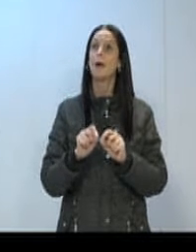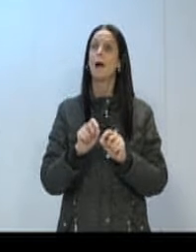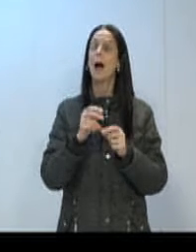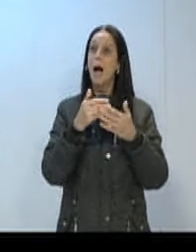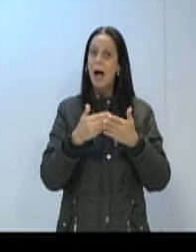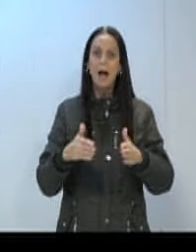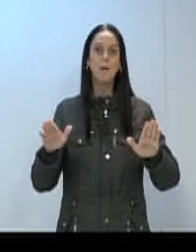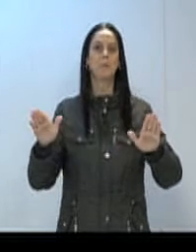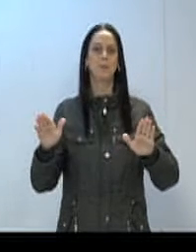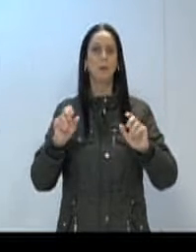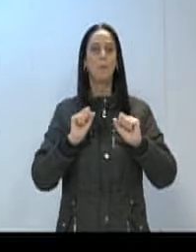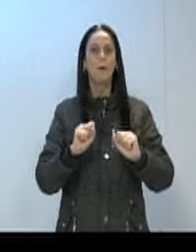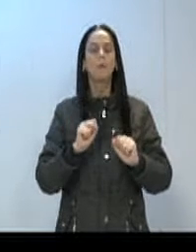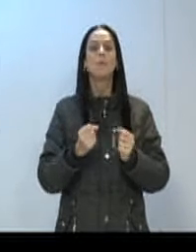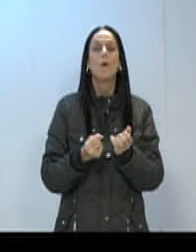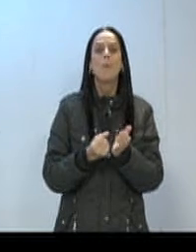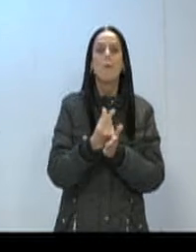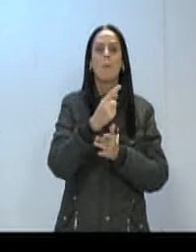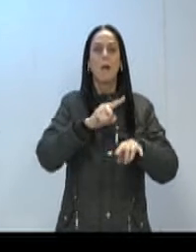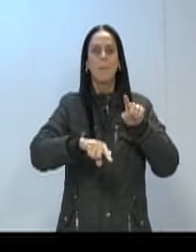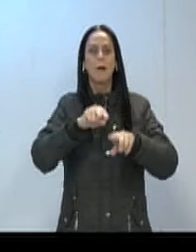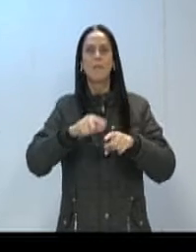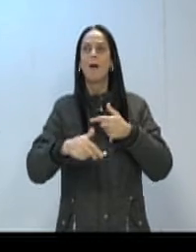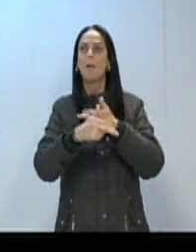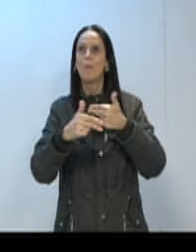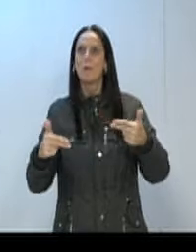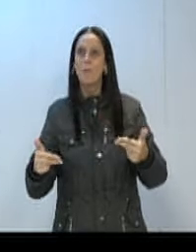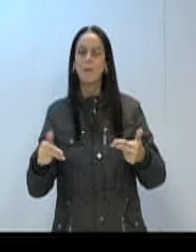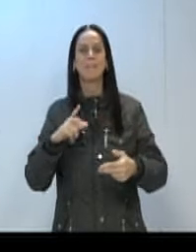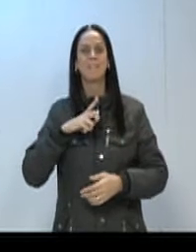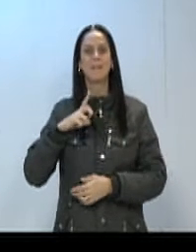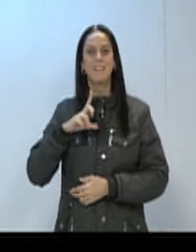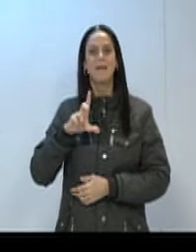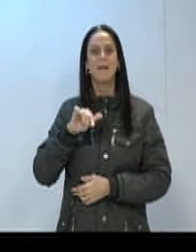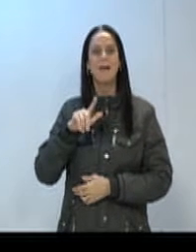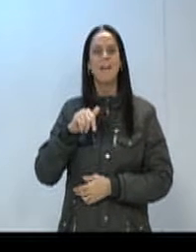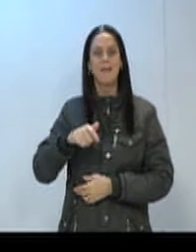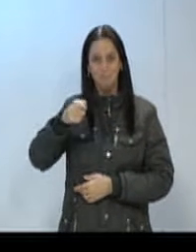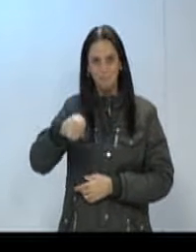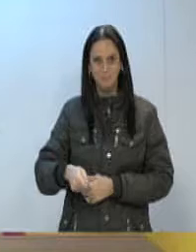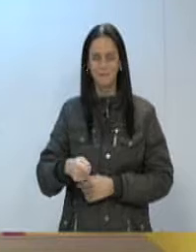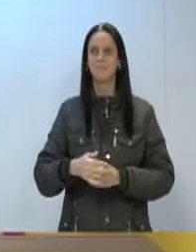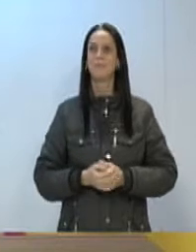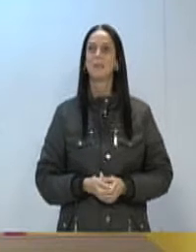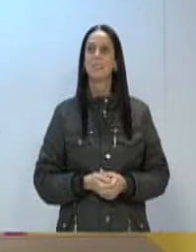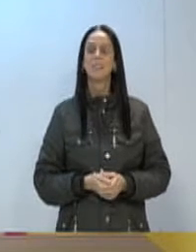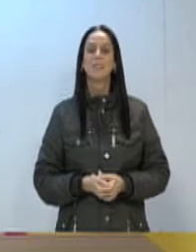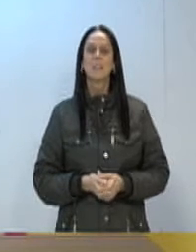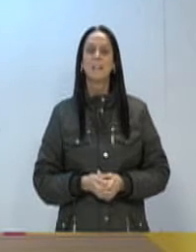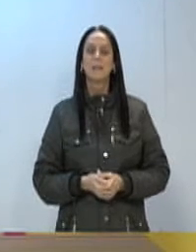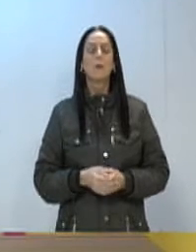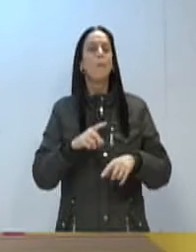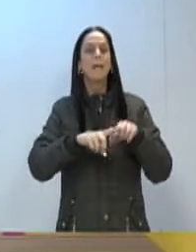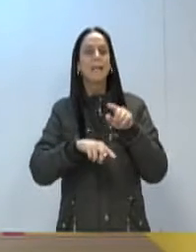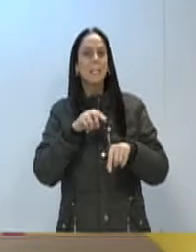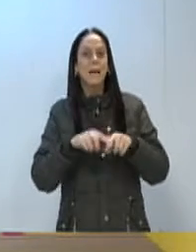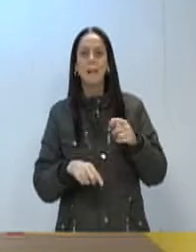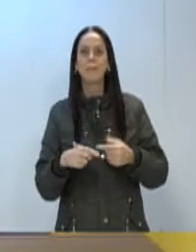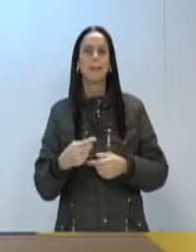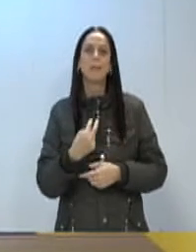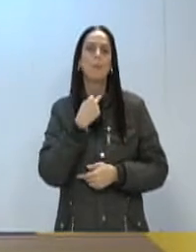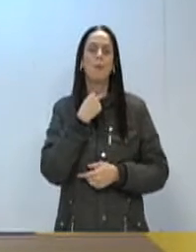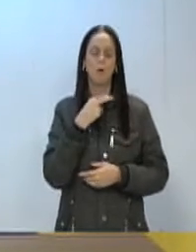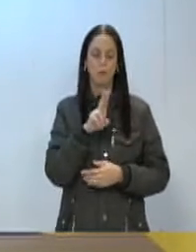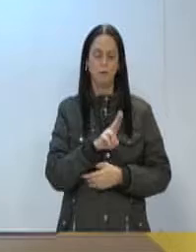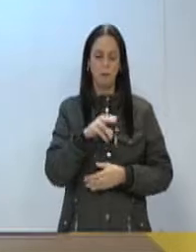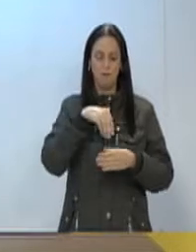lançado dia dezessete do cinco essa matéria foi agora essa semana depois dessa cobrança que a gente Obrigado Aria porque só para ter uma ideia